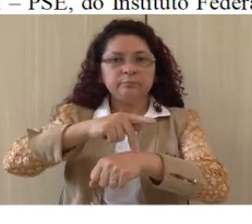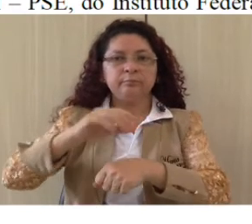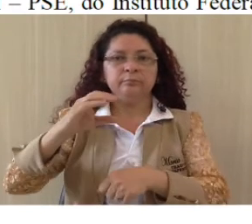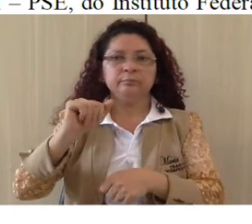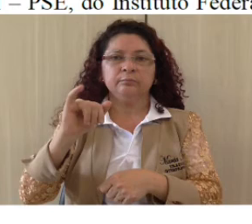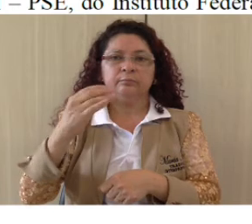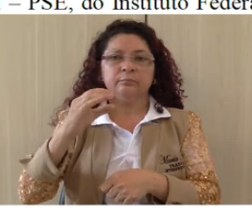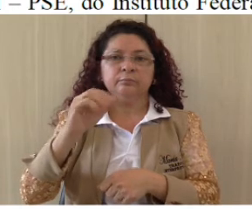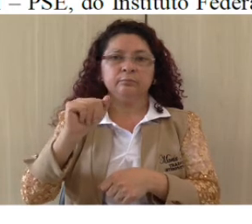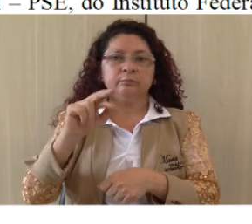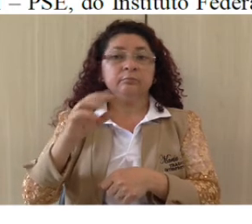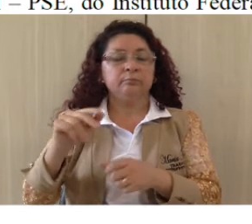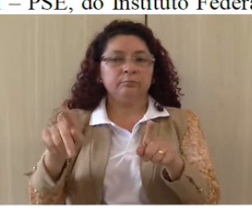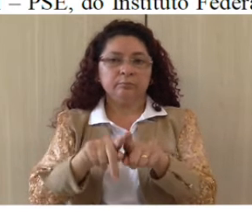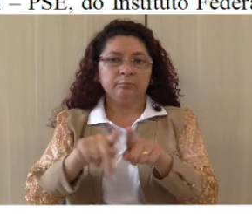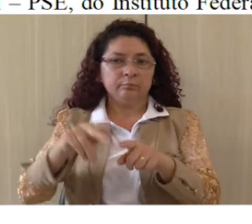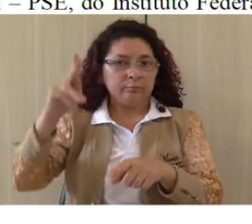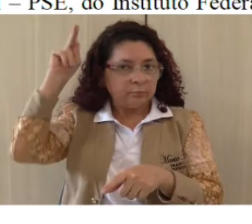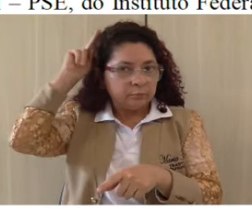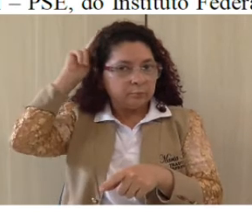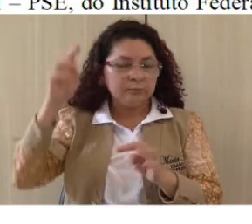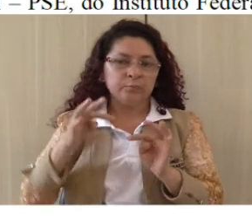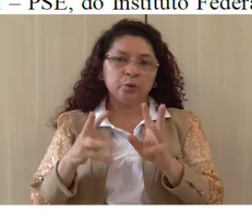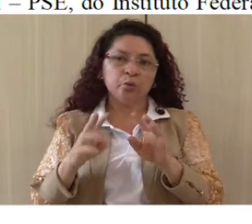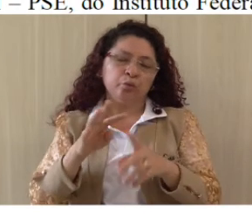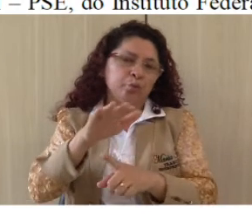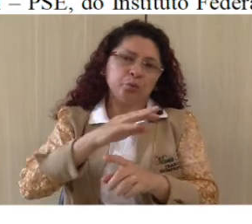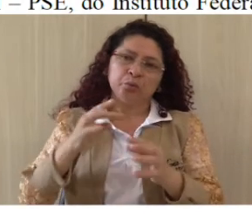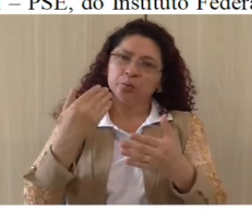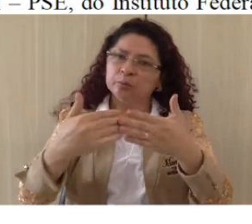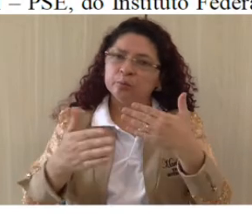caiçaras, indígenas e outros povos tradicionais.